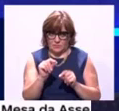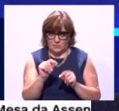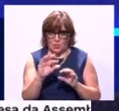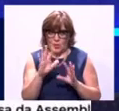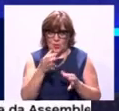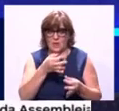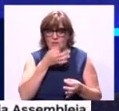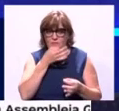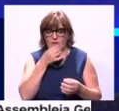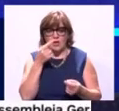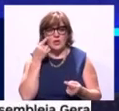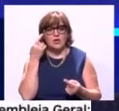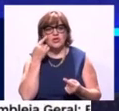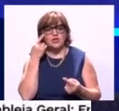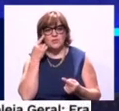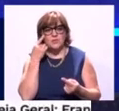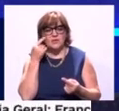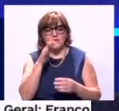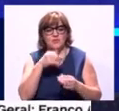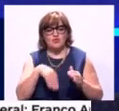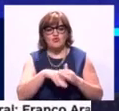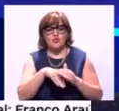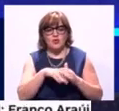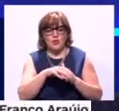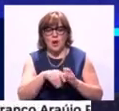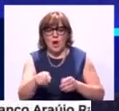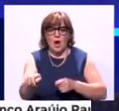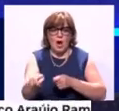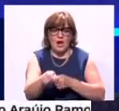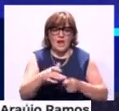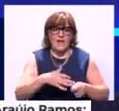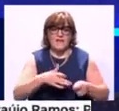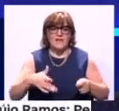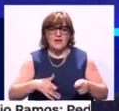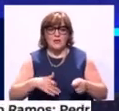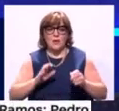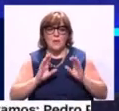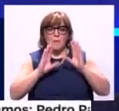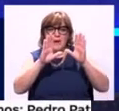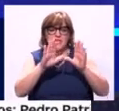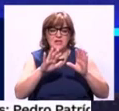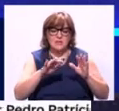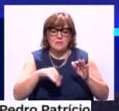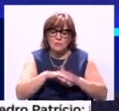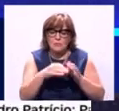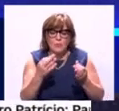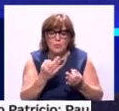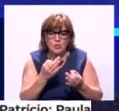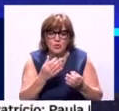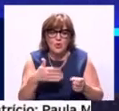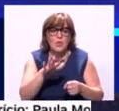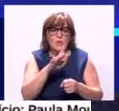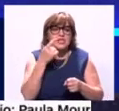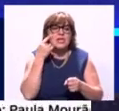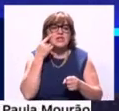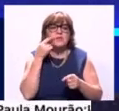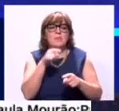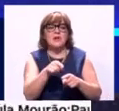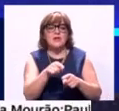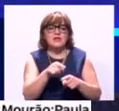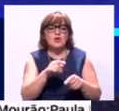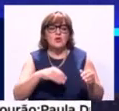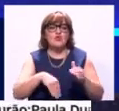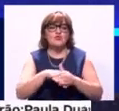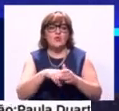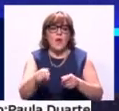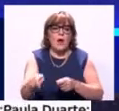Quando fala em experiência, ele foi jogador de hóquei patins e é diretor de basquetebol do Futebol Clube Porto. Onde é que está a experiência de um